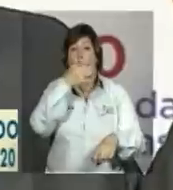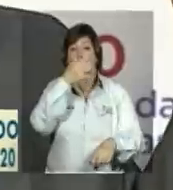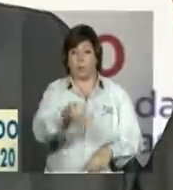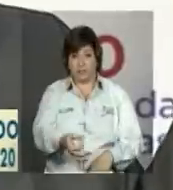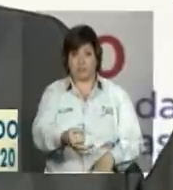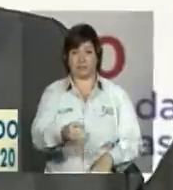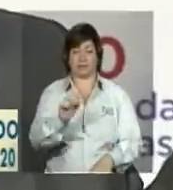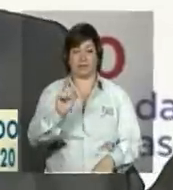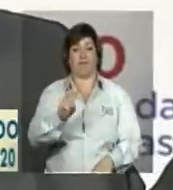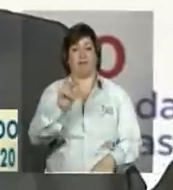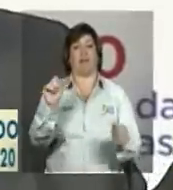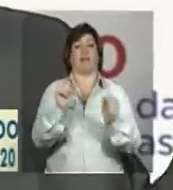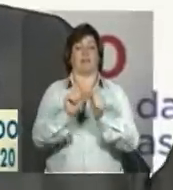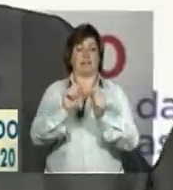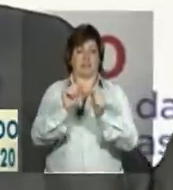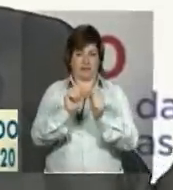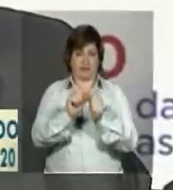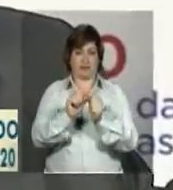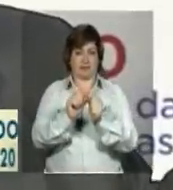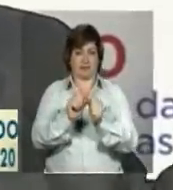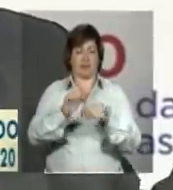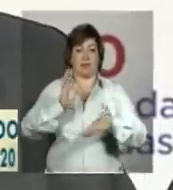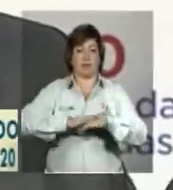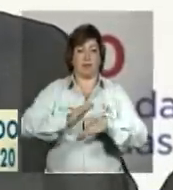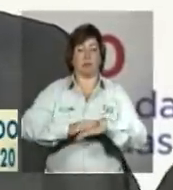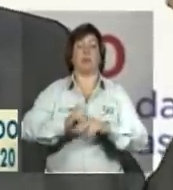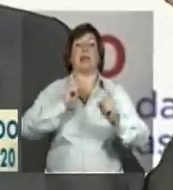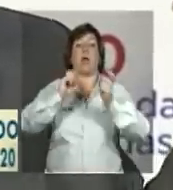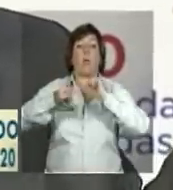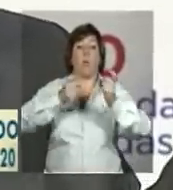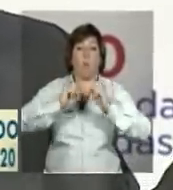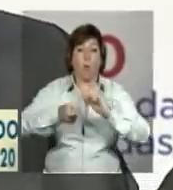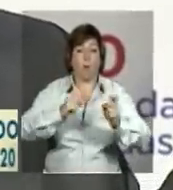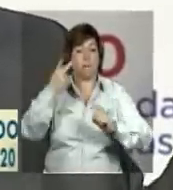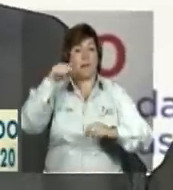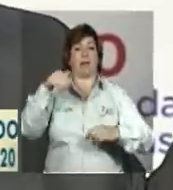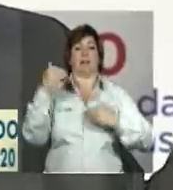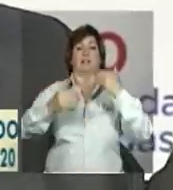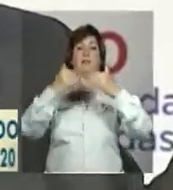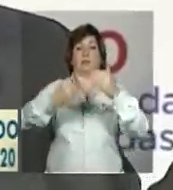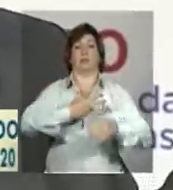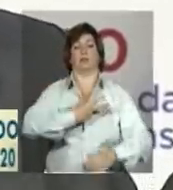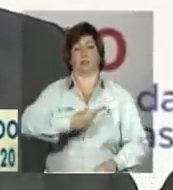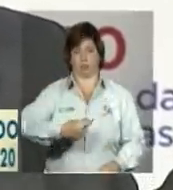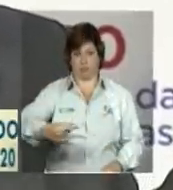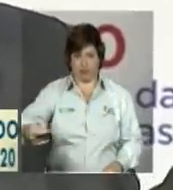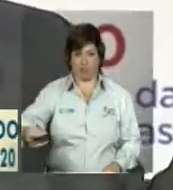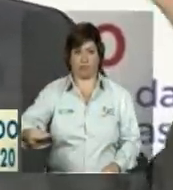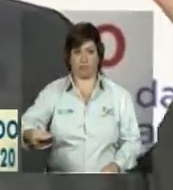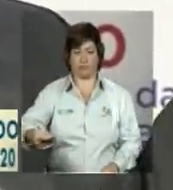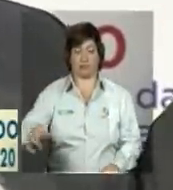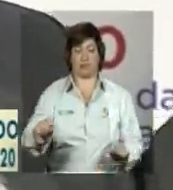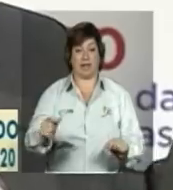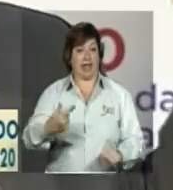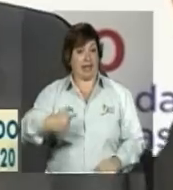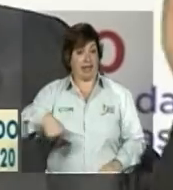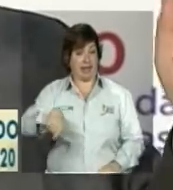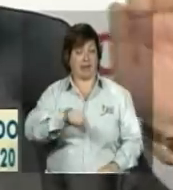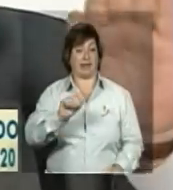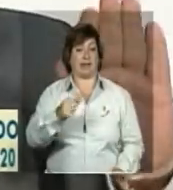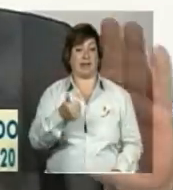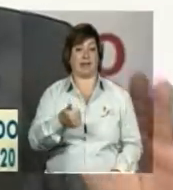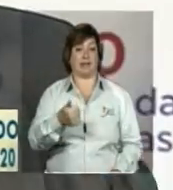que serão feitas pelos diálogos para o desenvolvimento sustentável. Aqueles